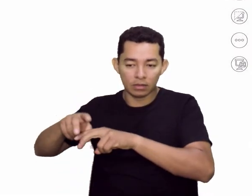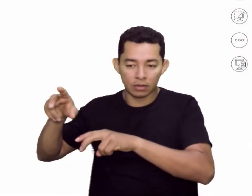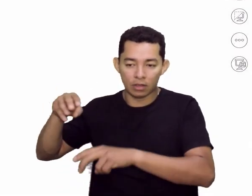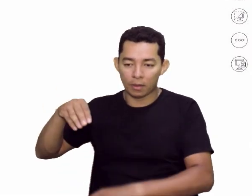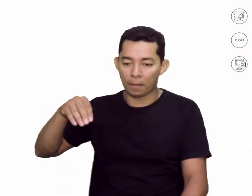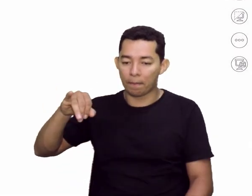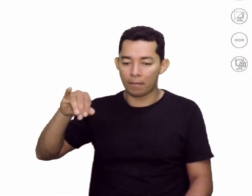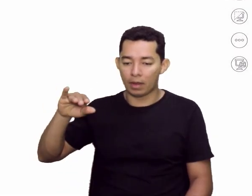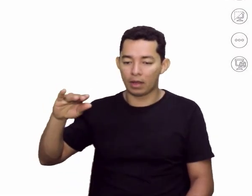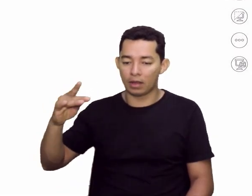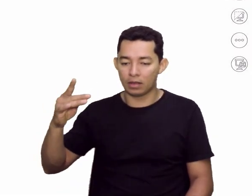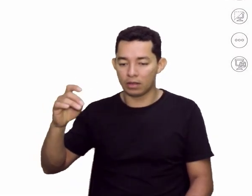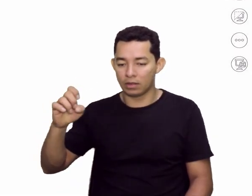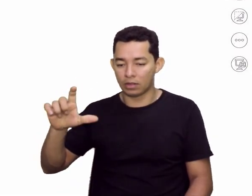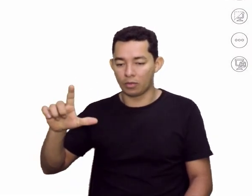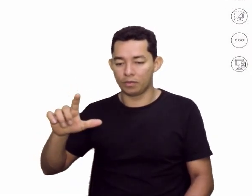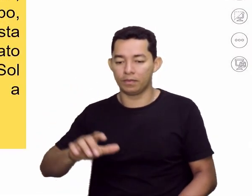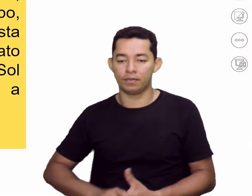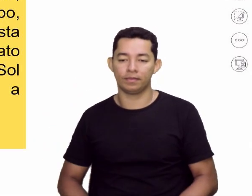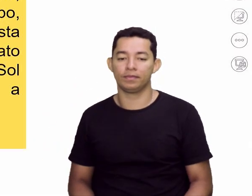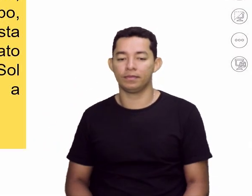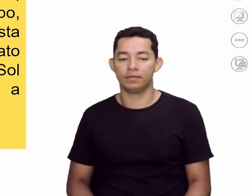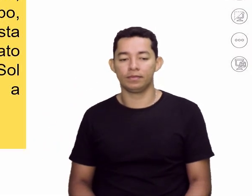Michel. Simbora.